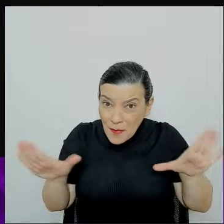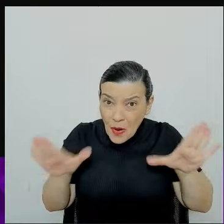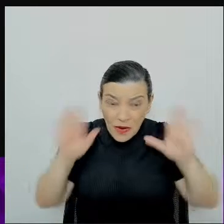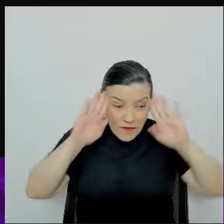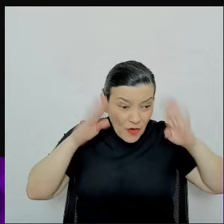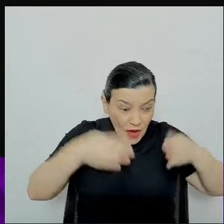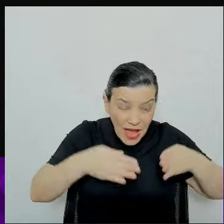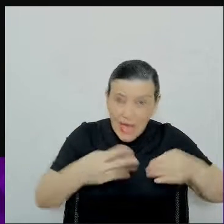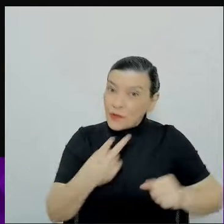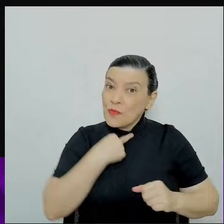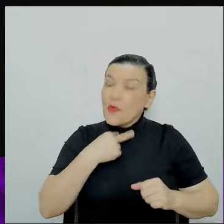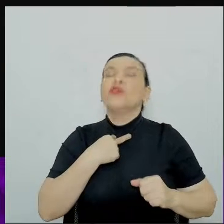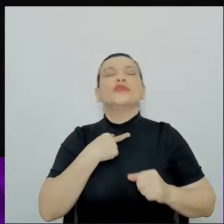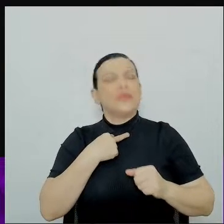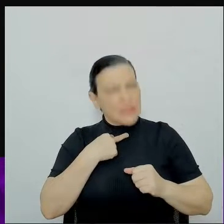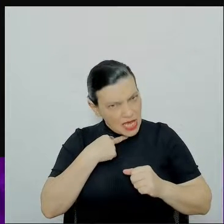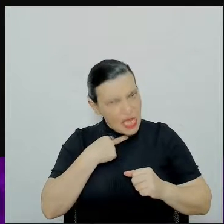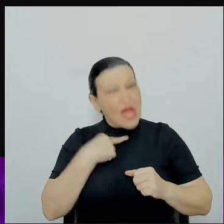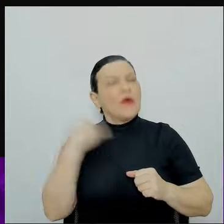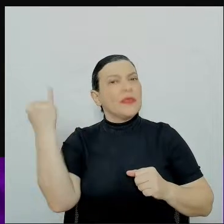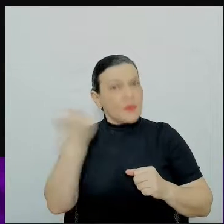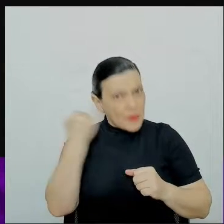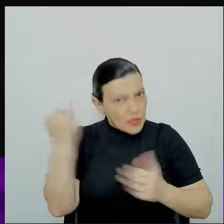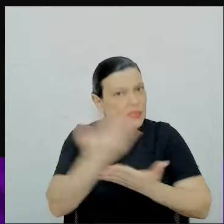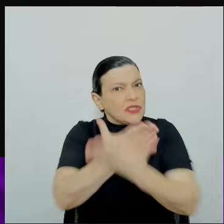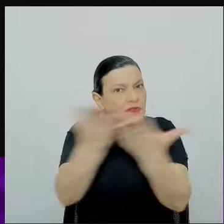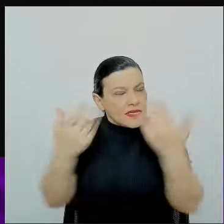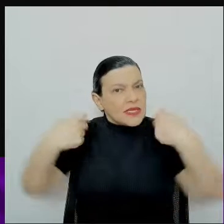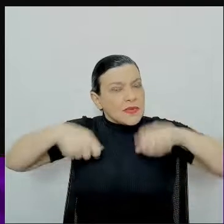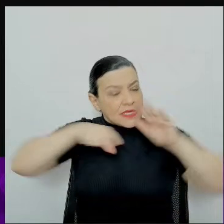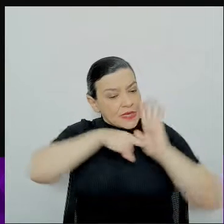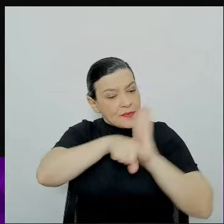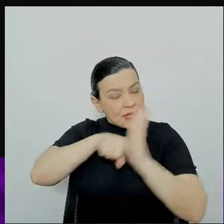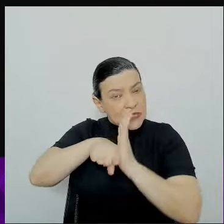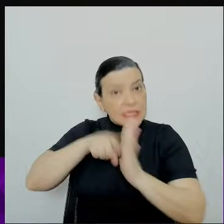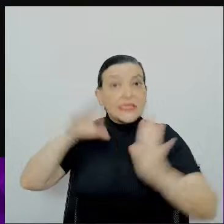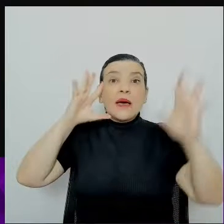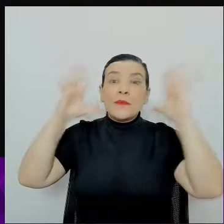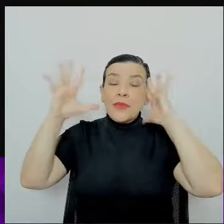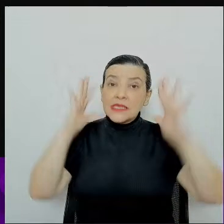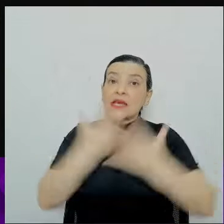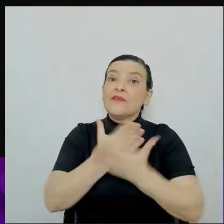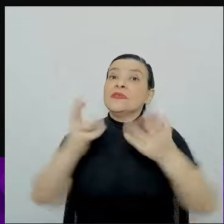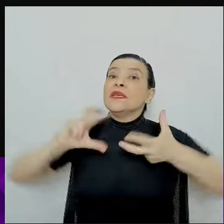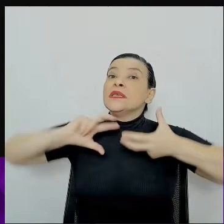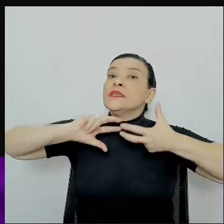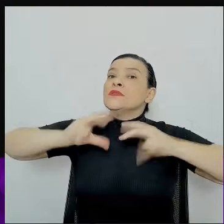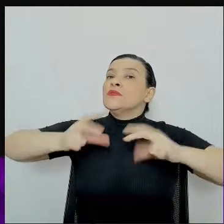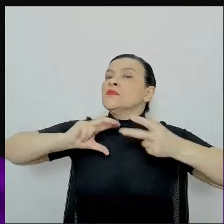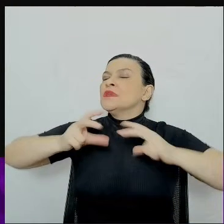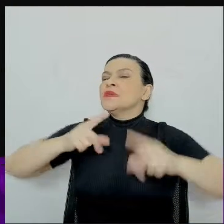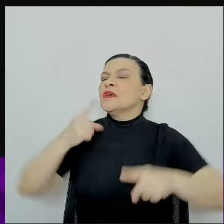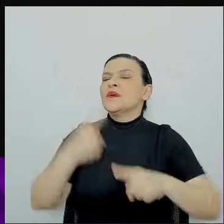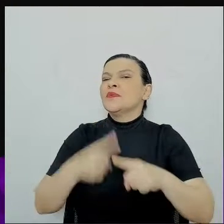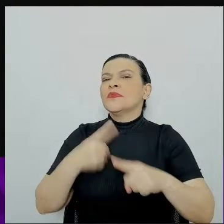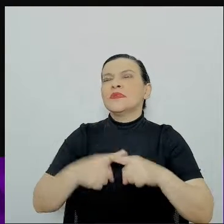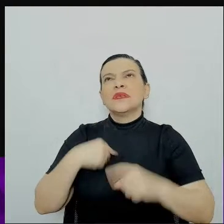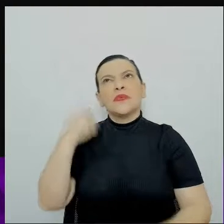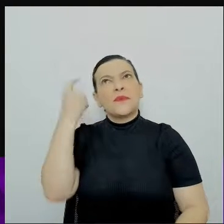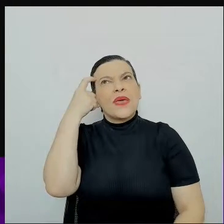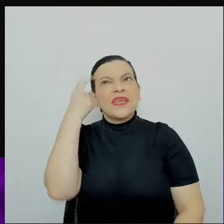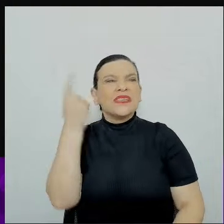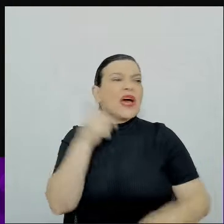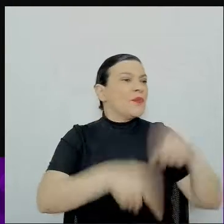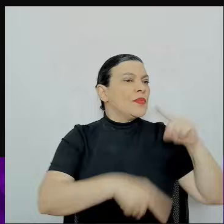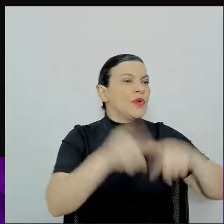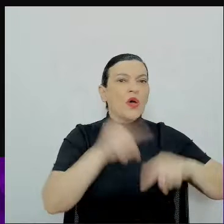convido a pensar, por que será, se vocês que estão aí no TDC têm ideia, por que vocês acham que pensar em produtos não é mais suficiente,